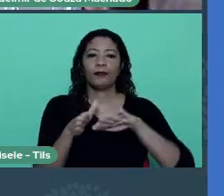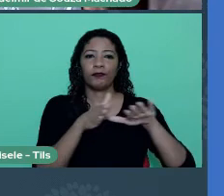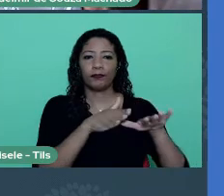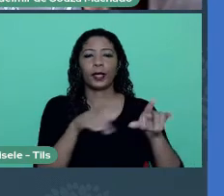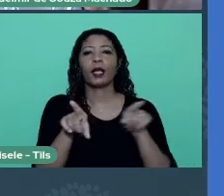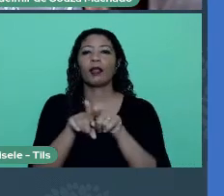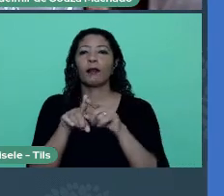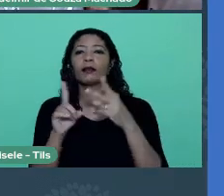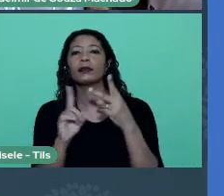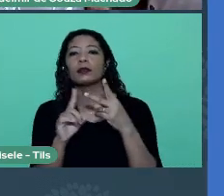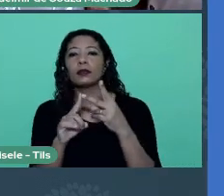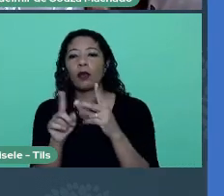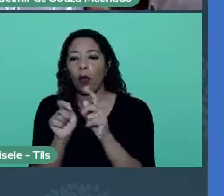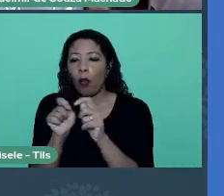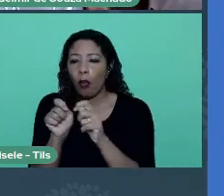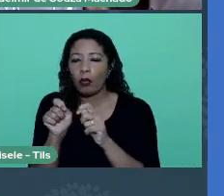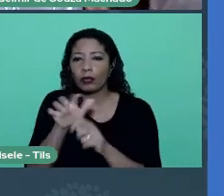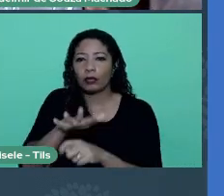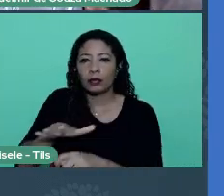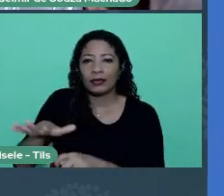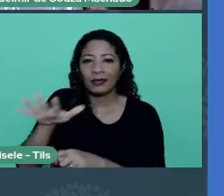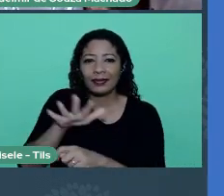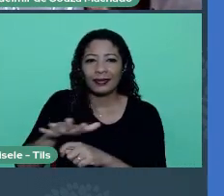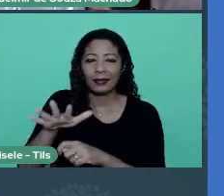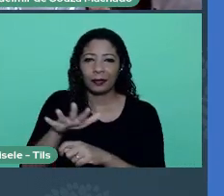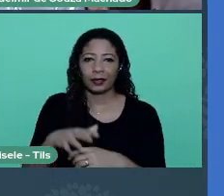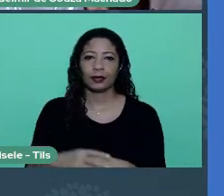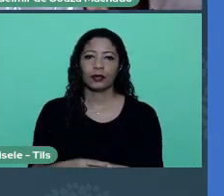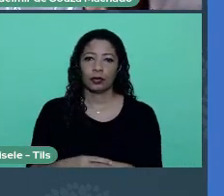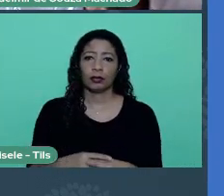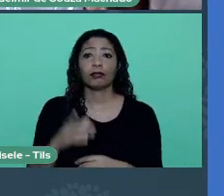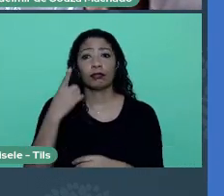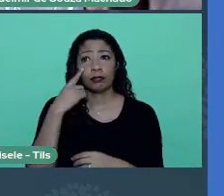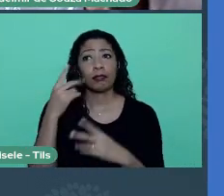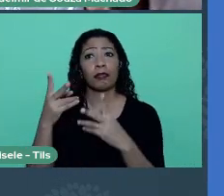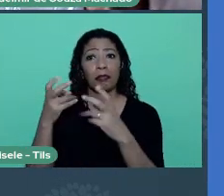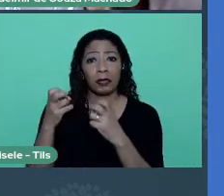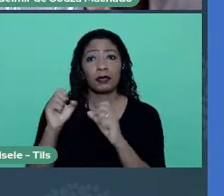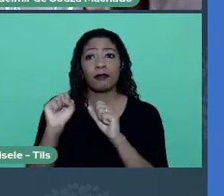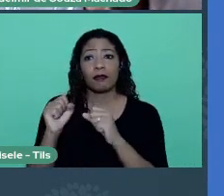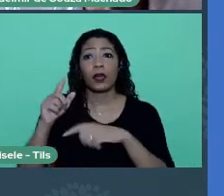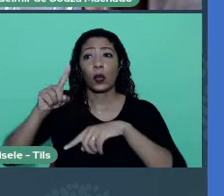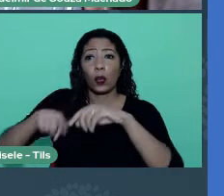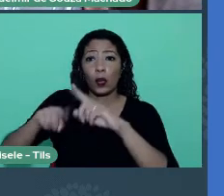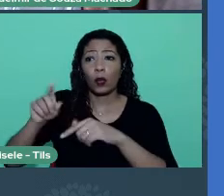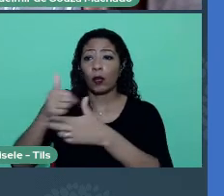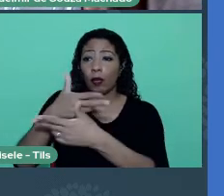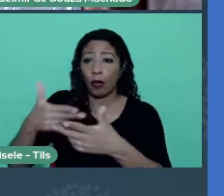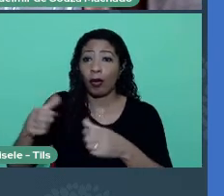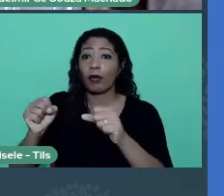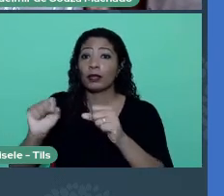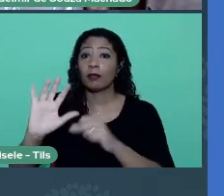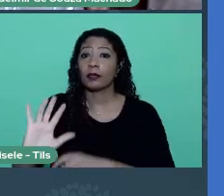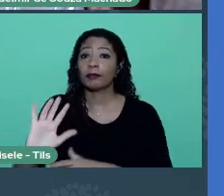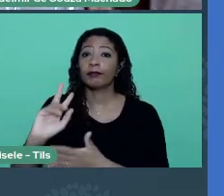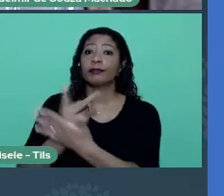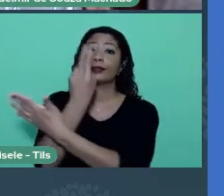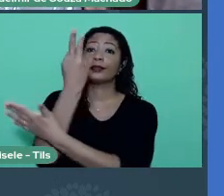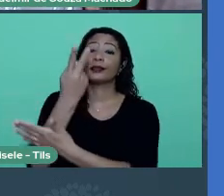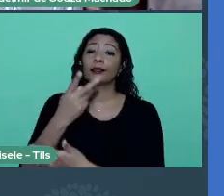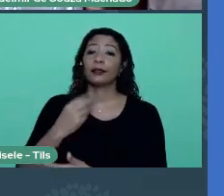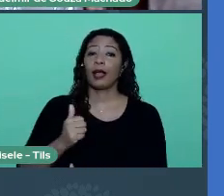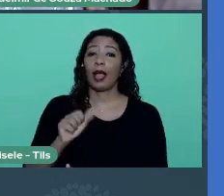que existem vários desencadeantes e que alguns desses desencadeantes podem ser controláveis, a